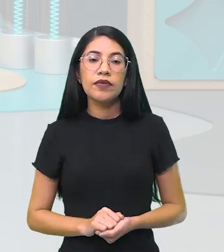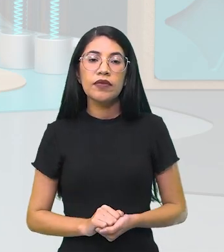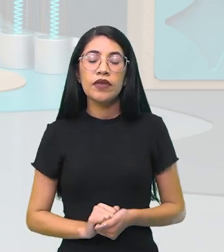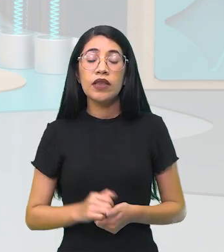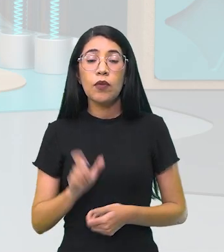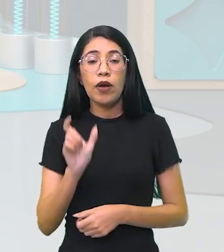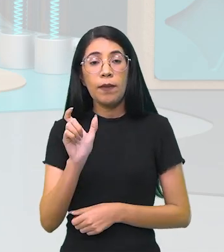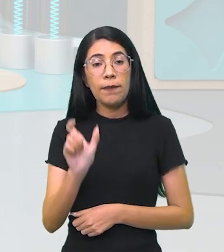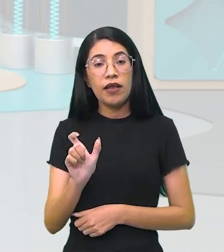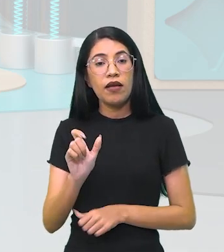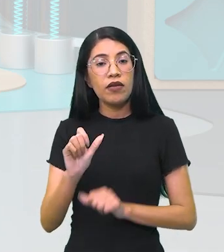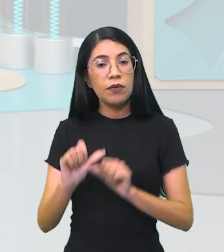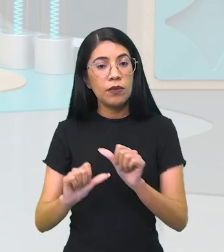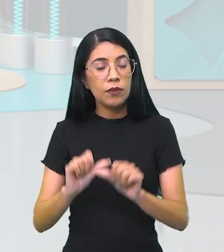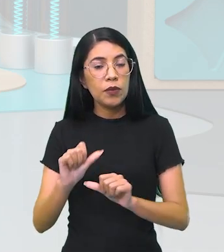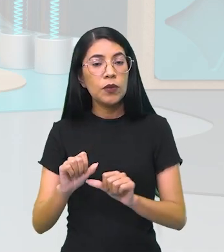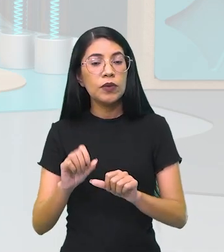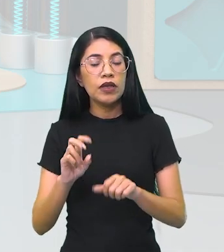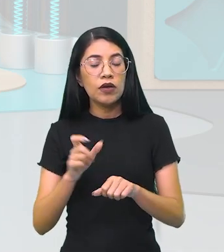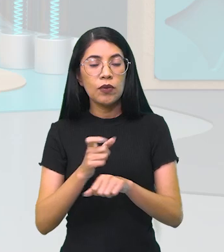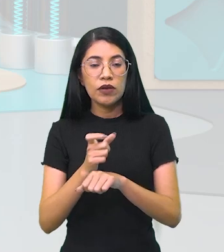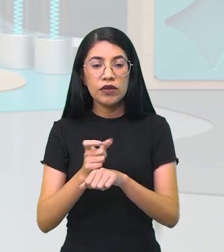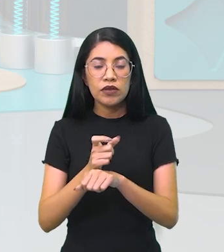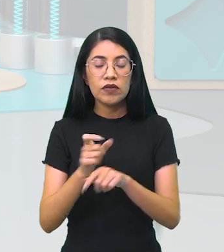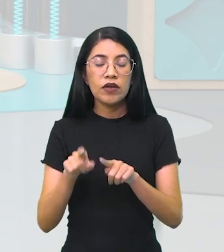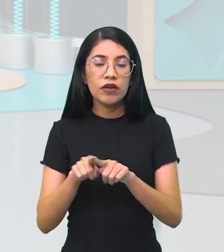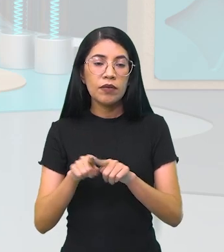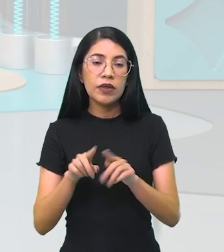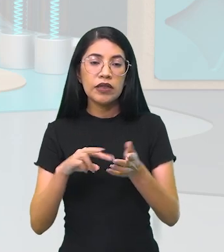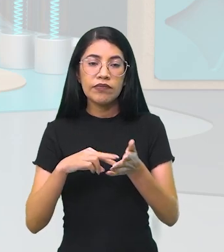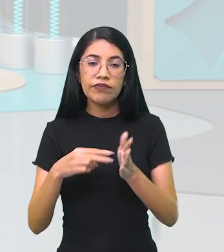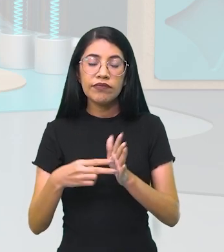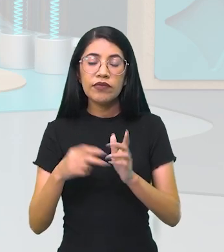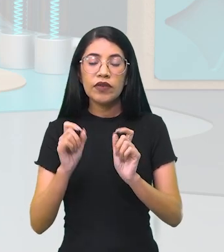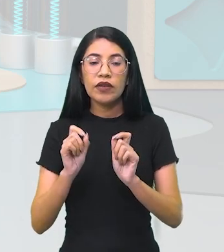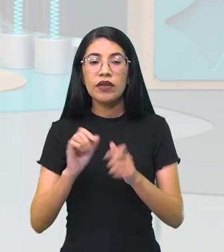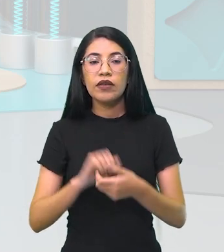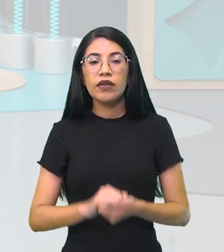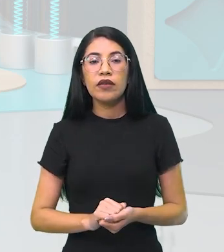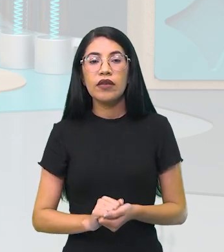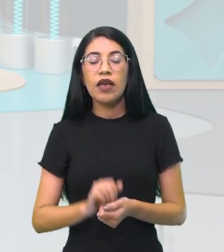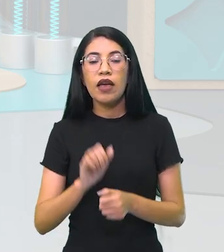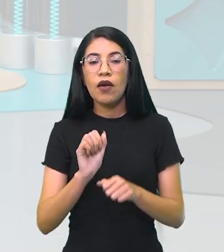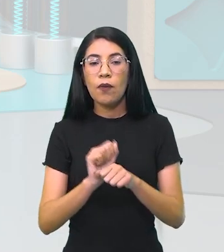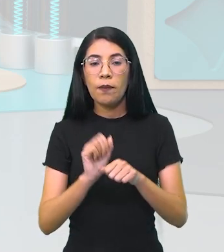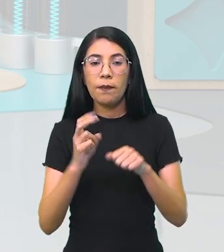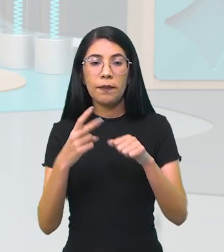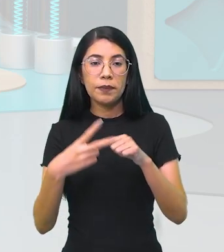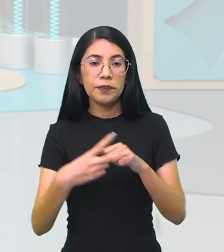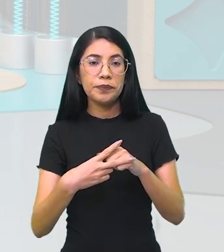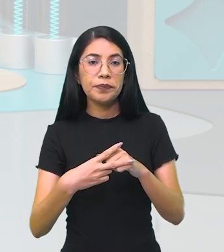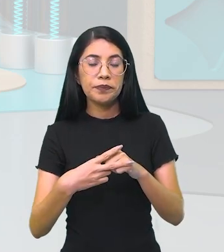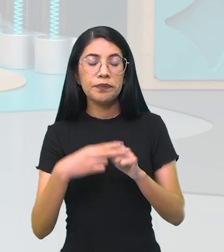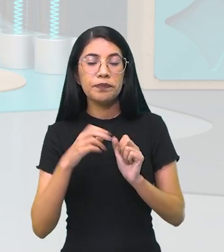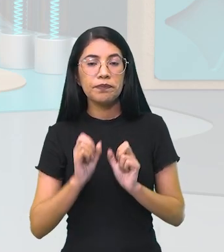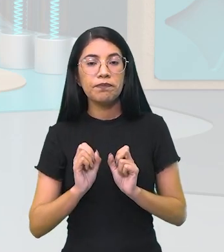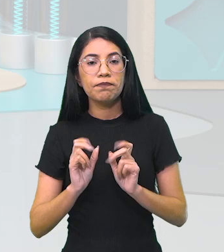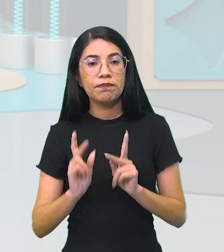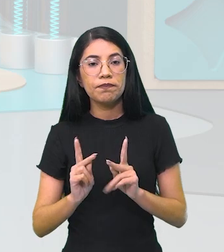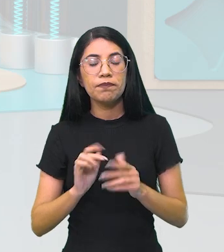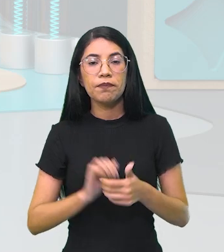essa palavra que altera o sentido também do adjetivo, nós vamos chamá-la de advérbio.